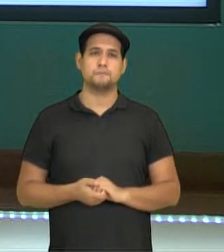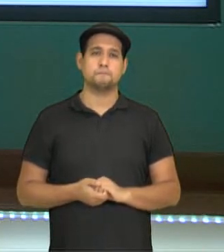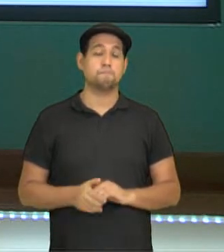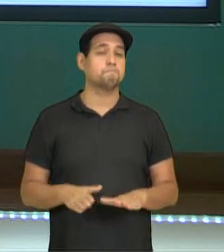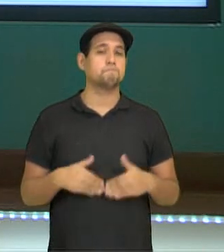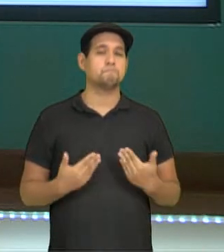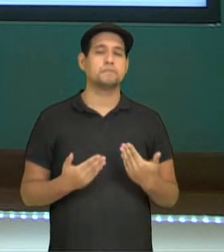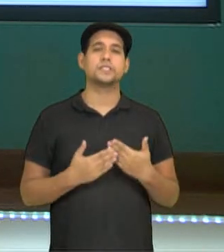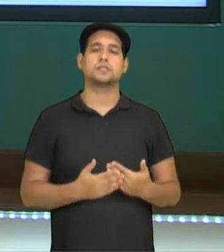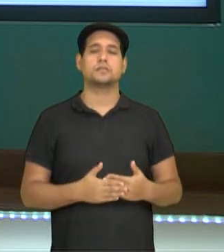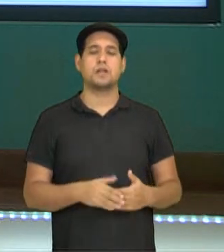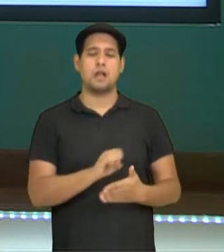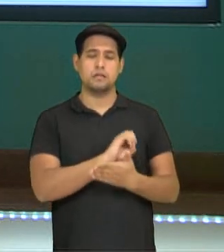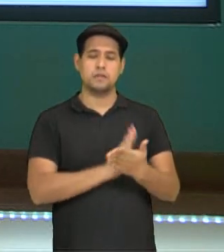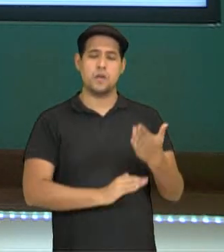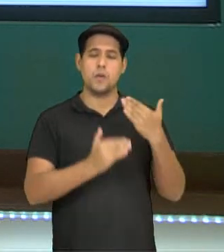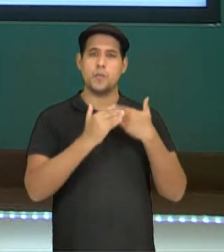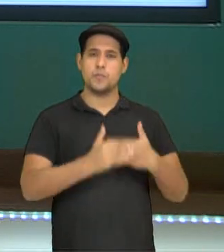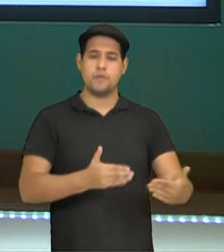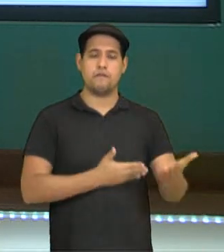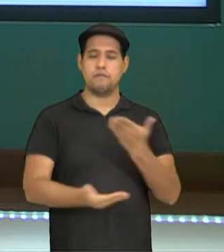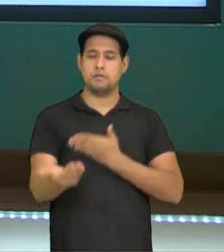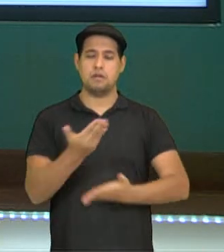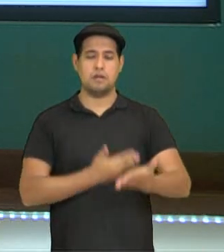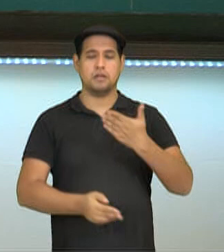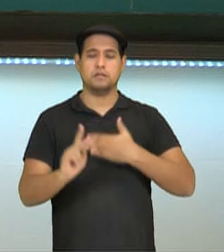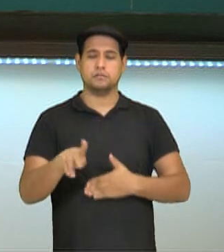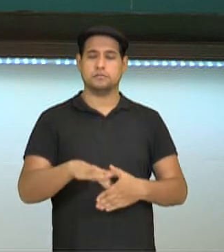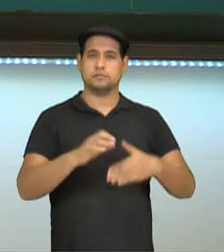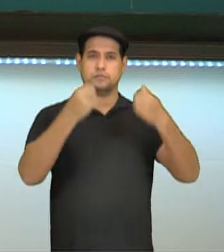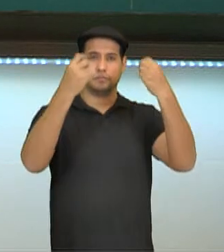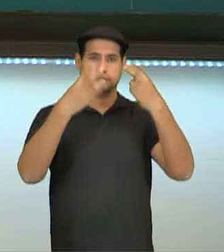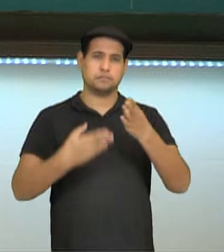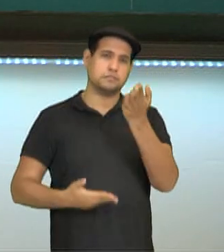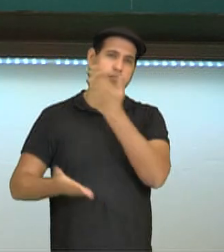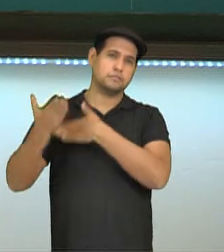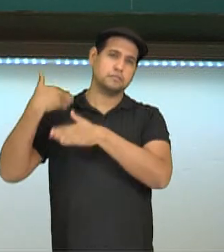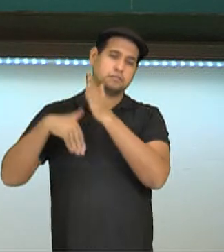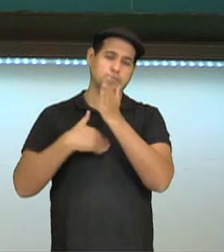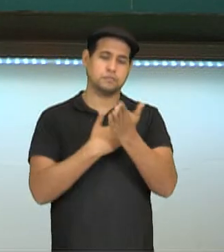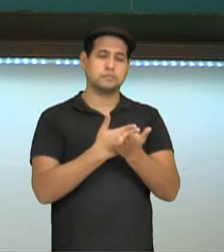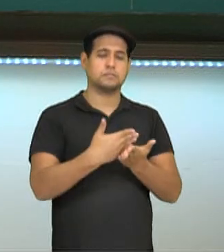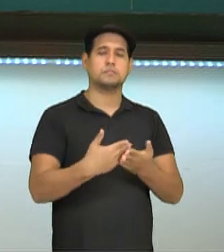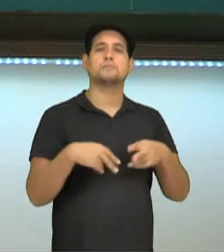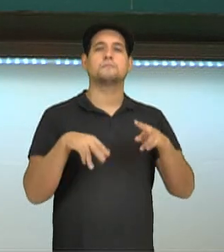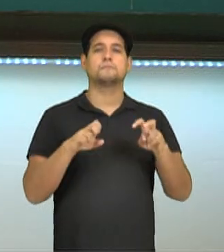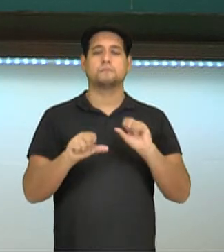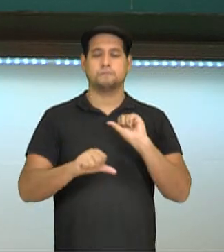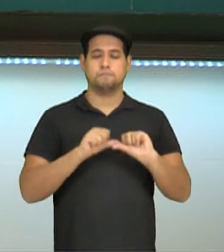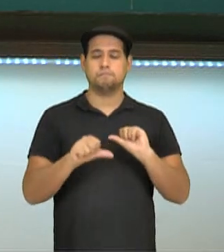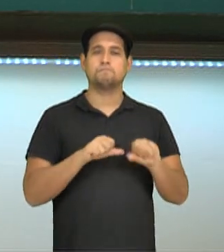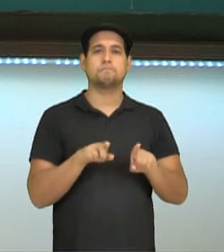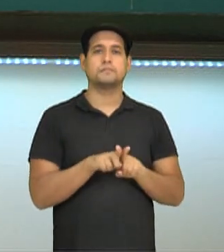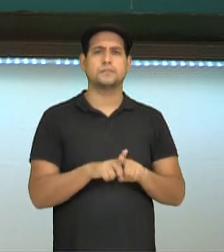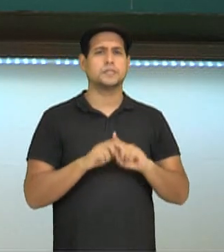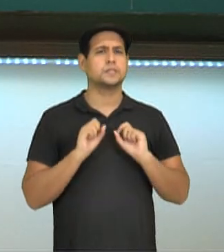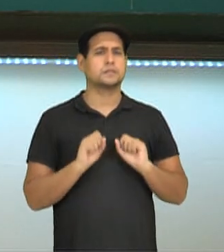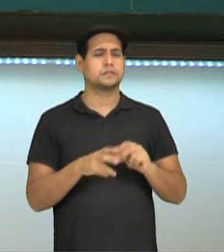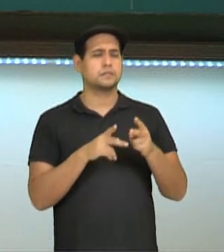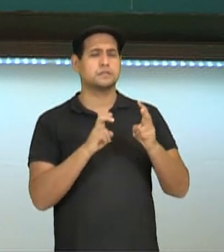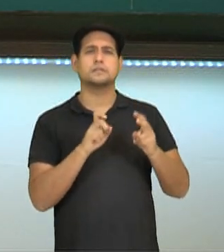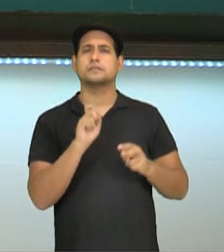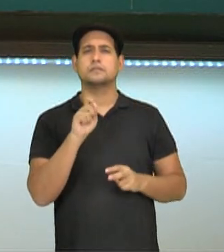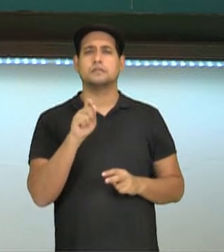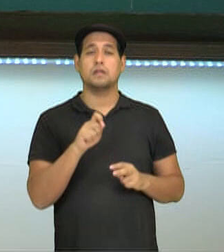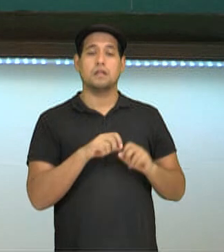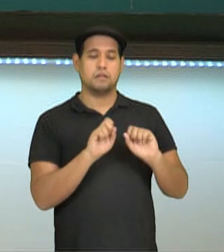de revezamento do atletismo paralímpico. Então, como a professora disse lá no início sobre o revezamento, ó, vocês podem